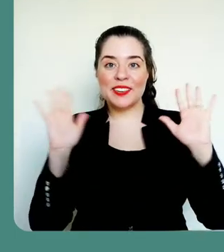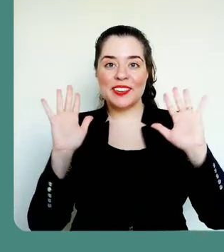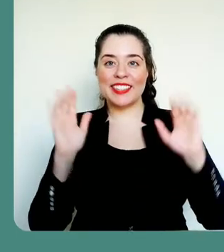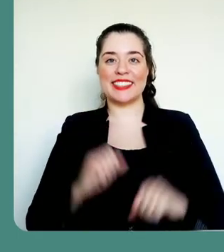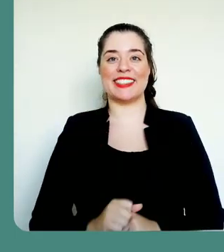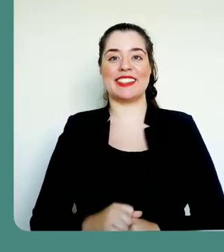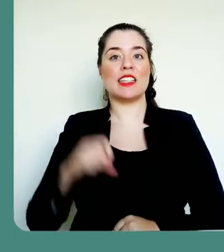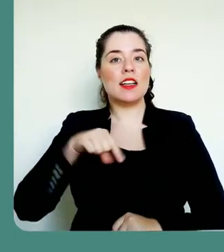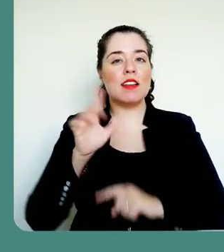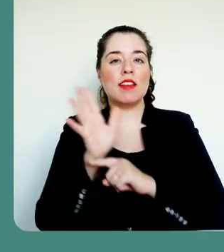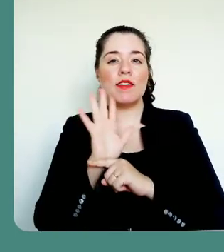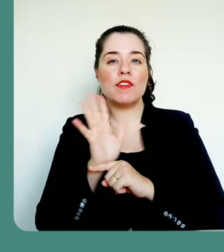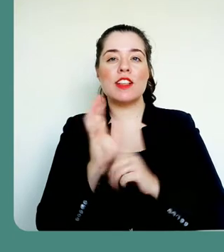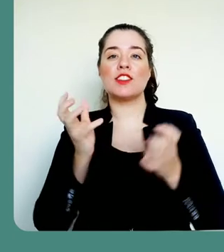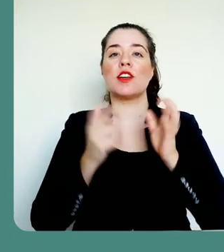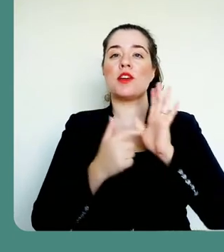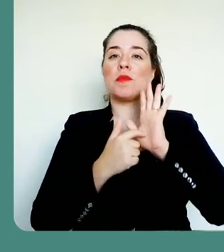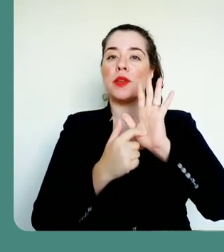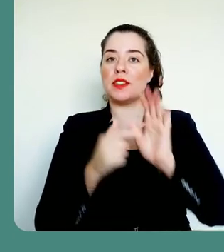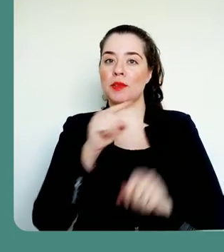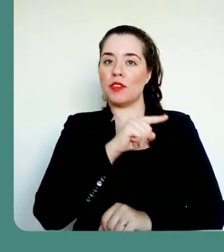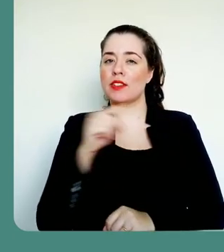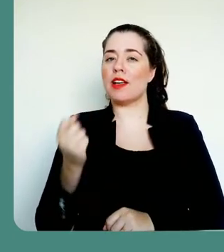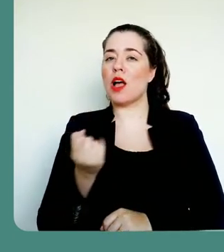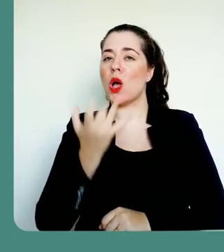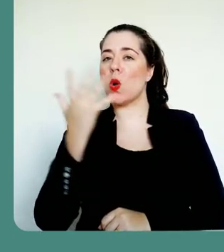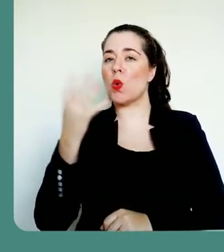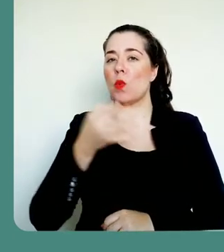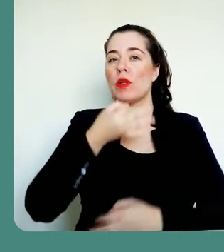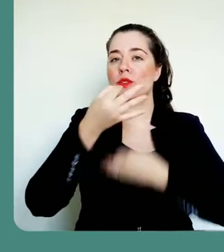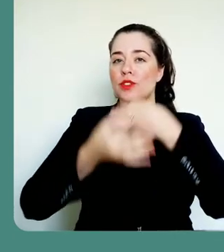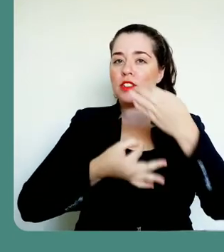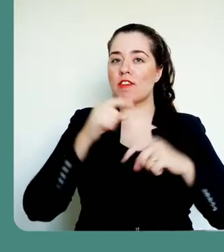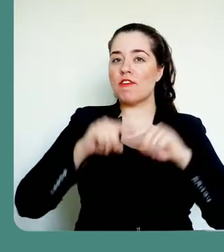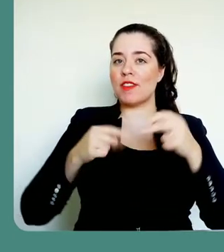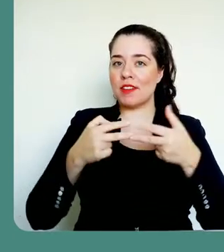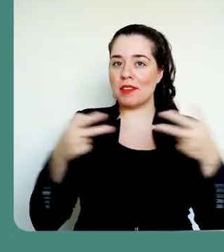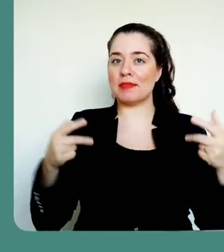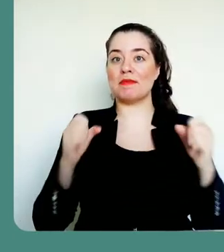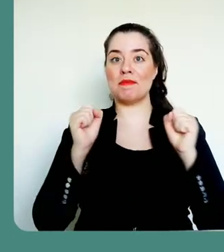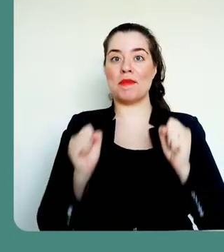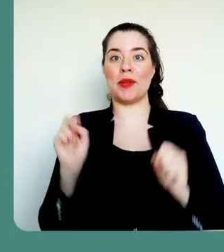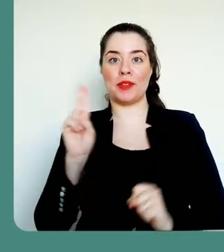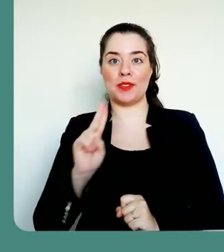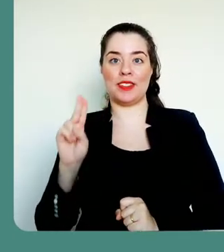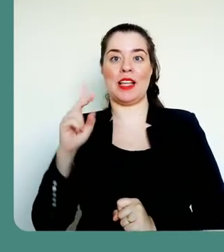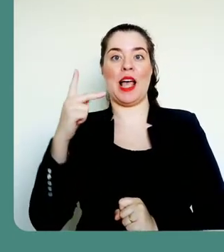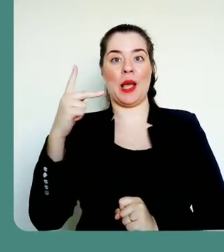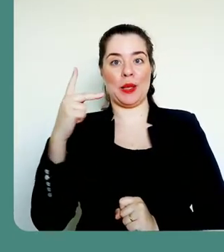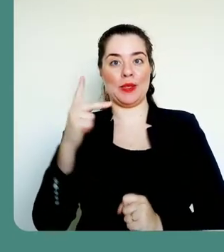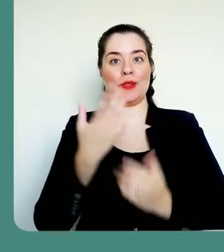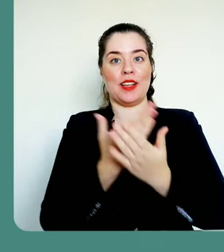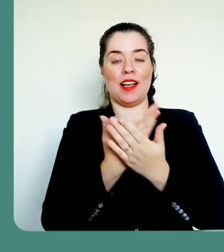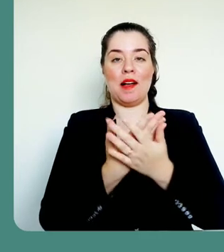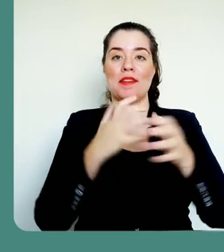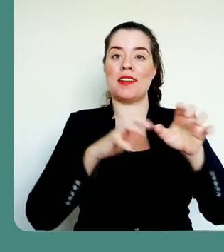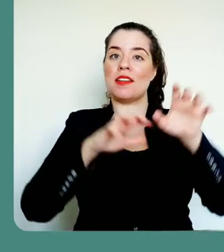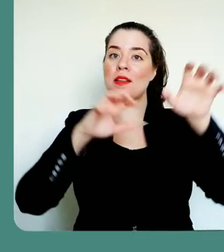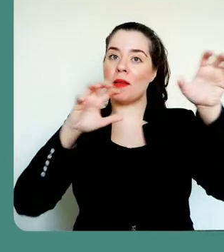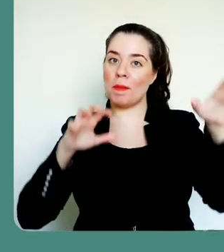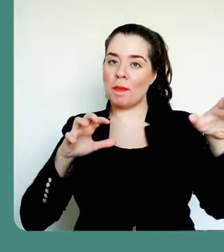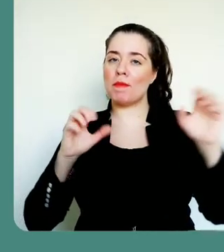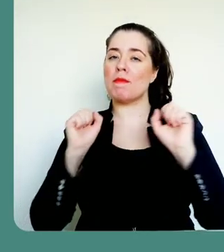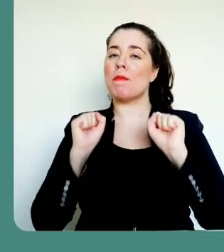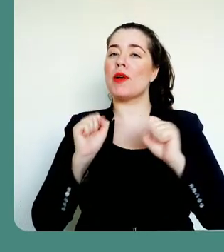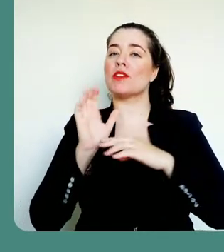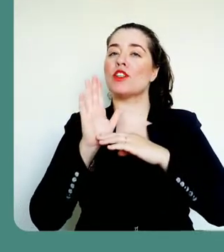Oi pessoal, neste vídeo eu quero mostrar para vocês algumas sugestões de ferramentas que podem ser utilizadas durante a sua aula remota